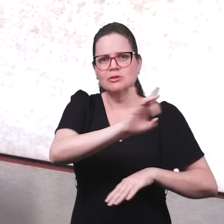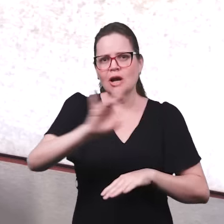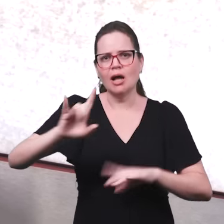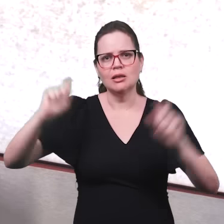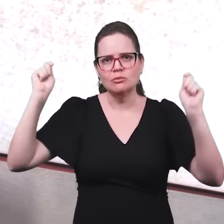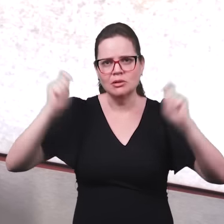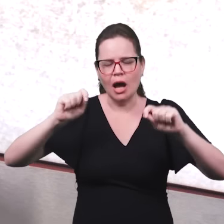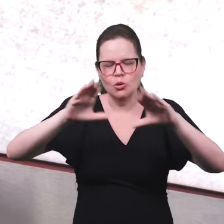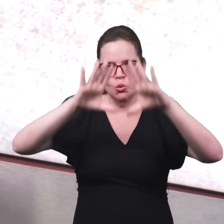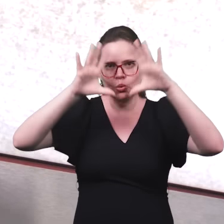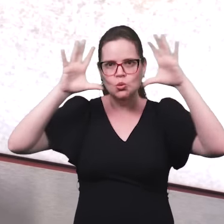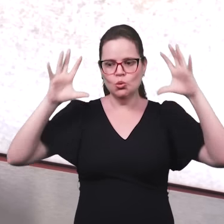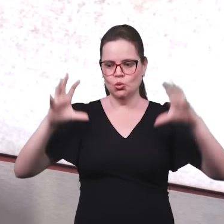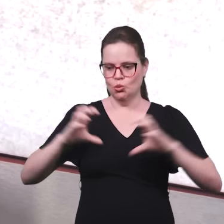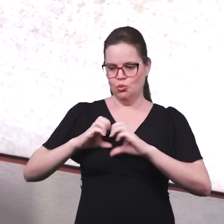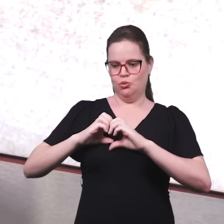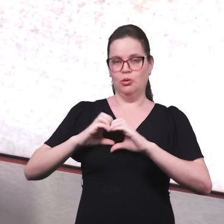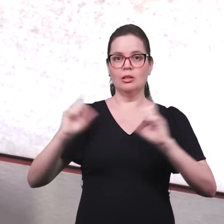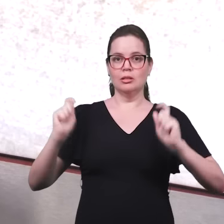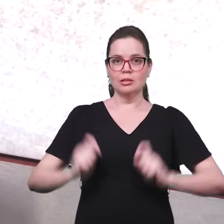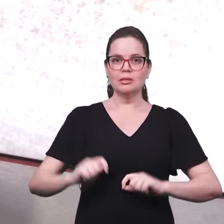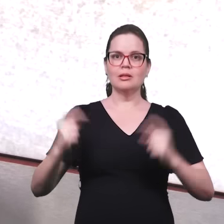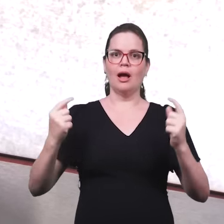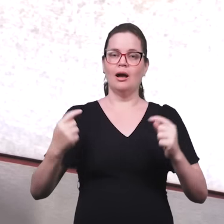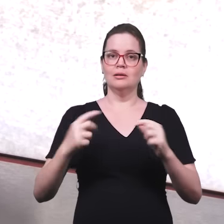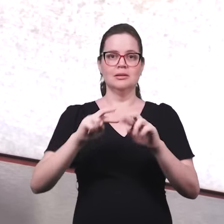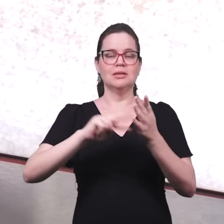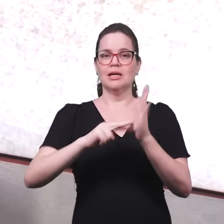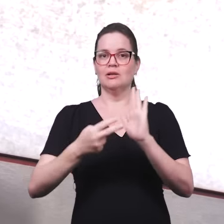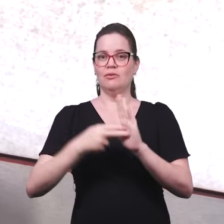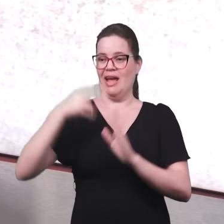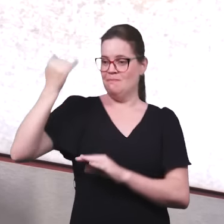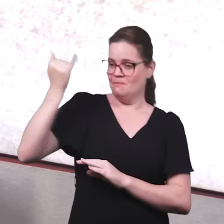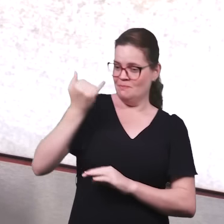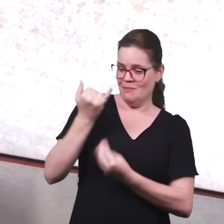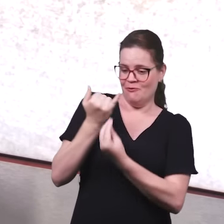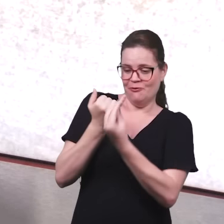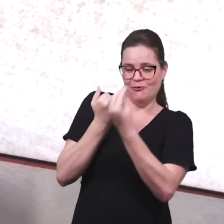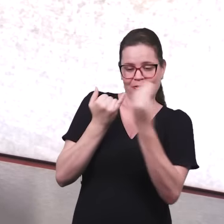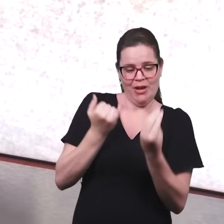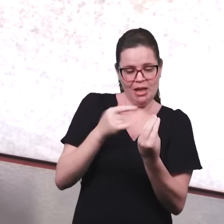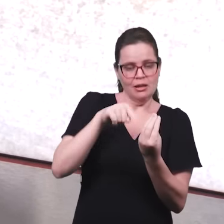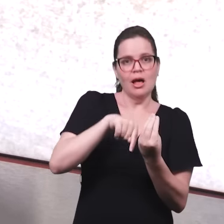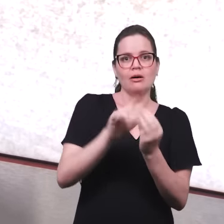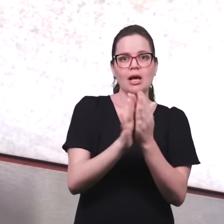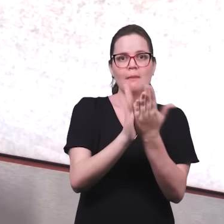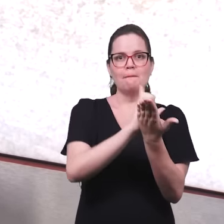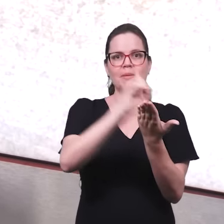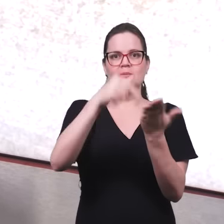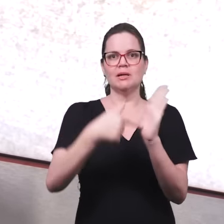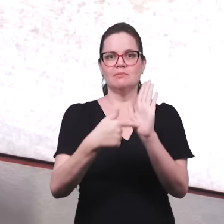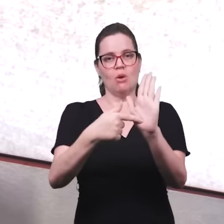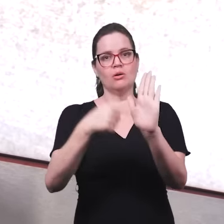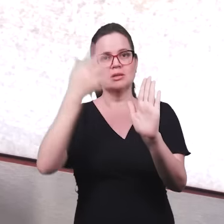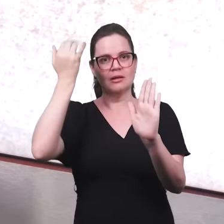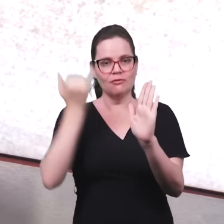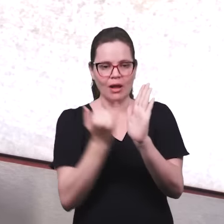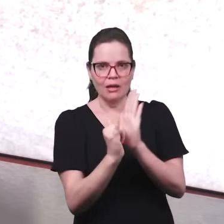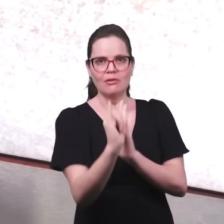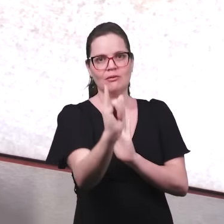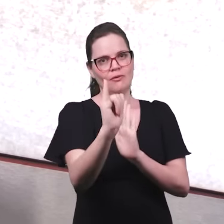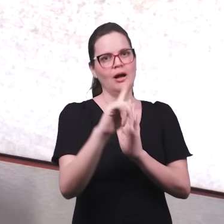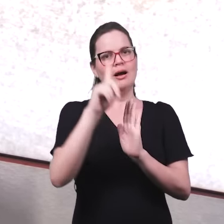coração. Então isso é maravilhoso, é uma prova de que a Bíblia, ela tem supremacia sobre